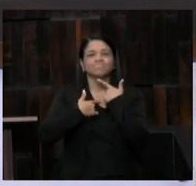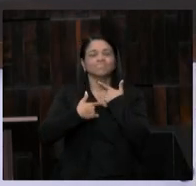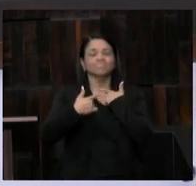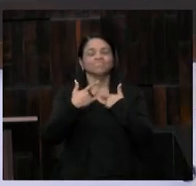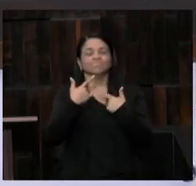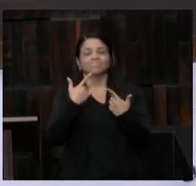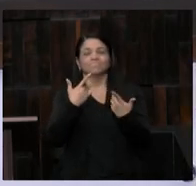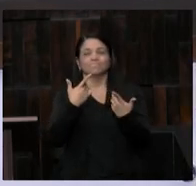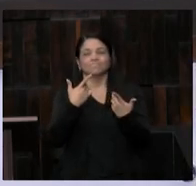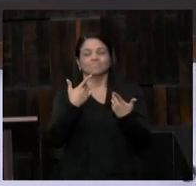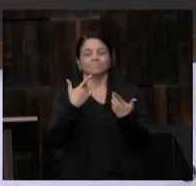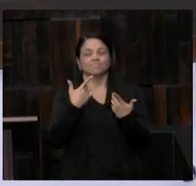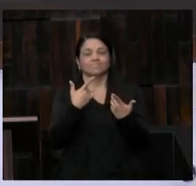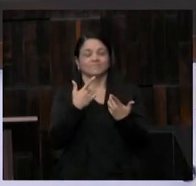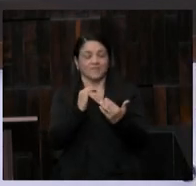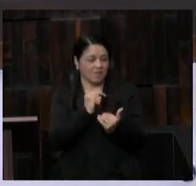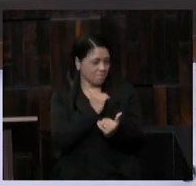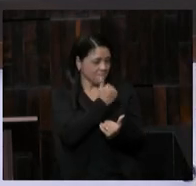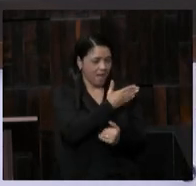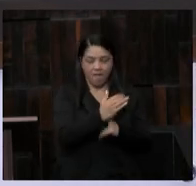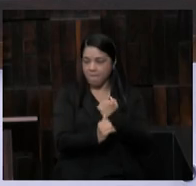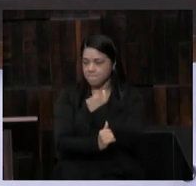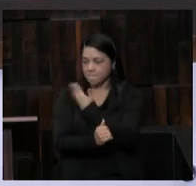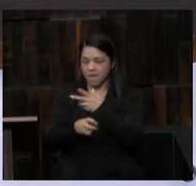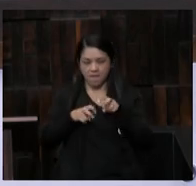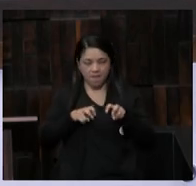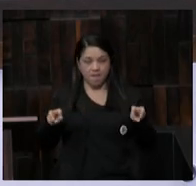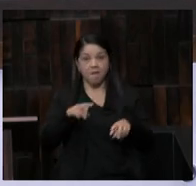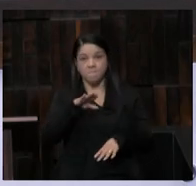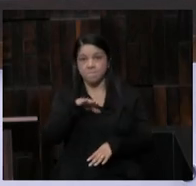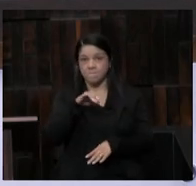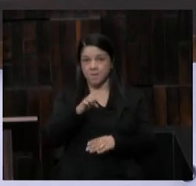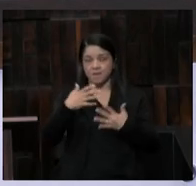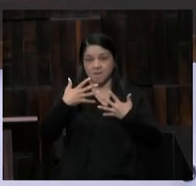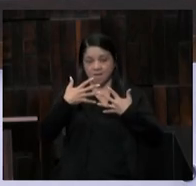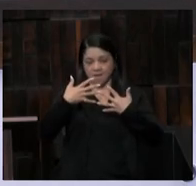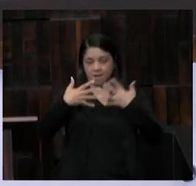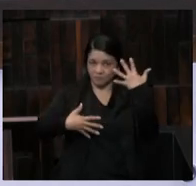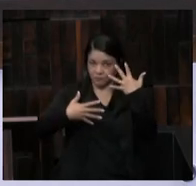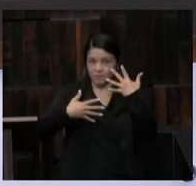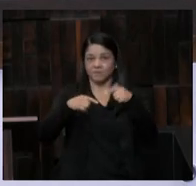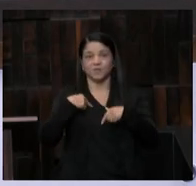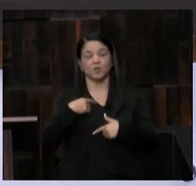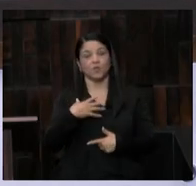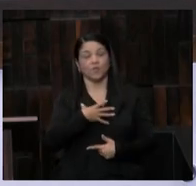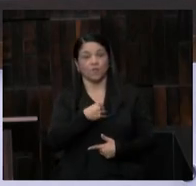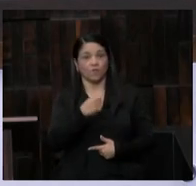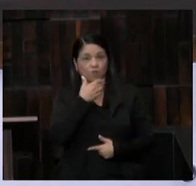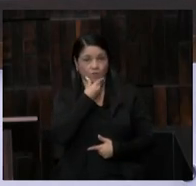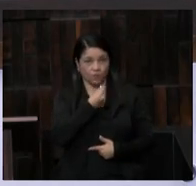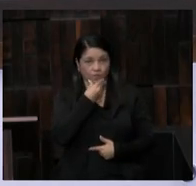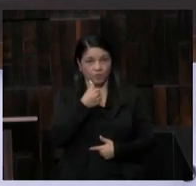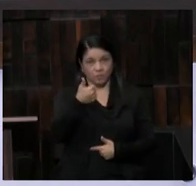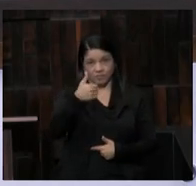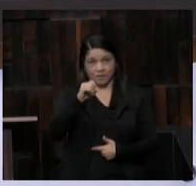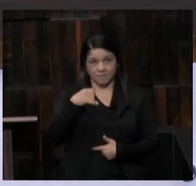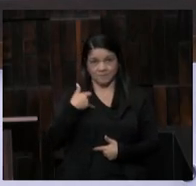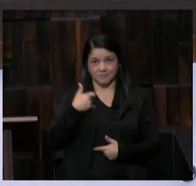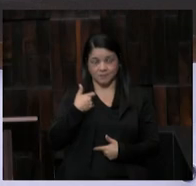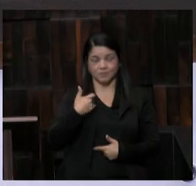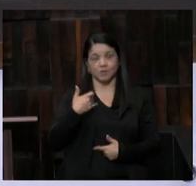aqui com as minhas colegas da mesa, que também são mães atípicas, eu também sou, tenho um filho de 10 anos autista.